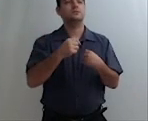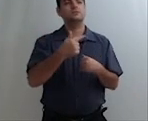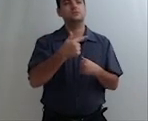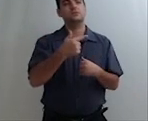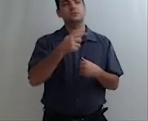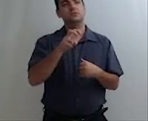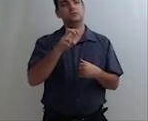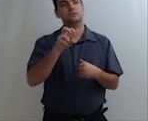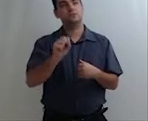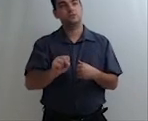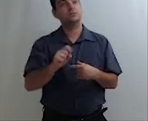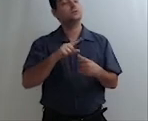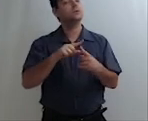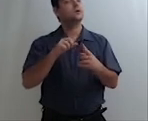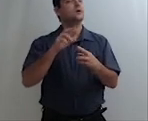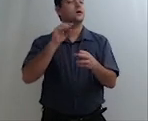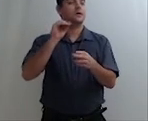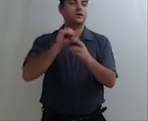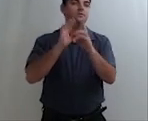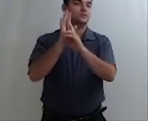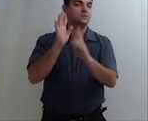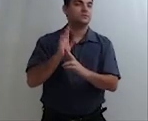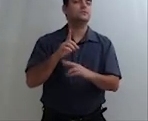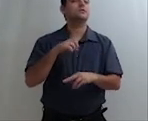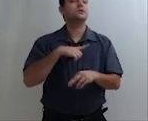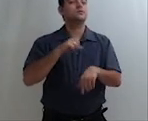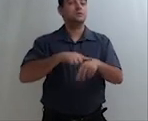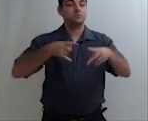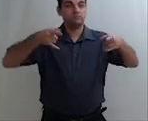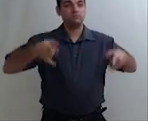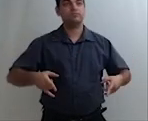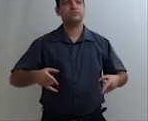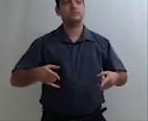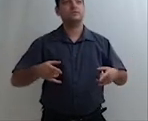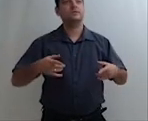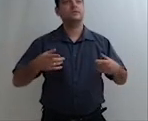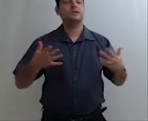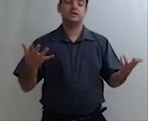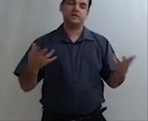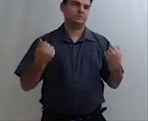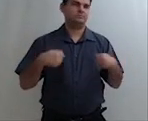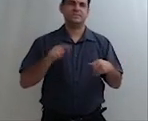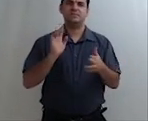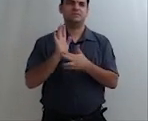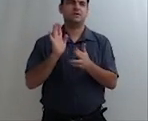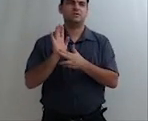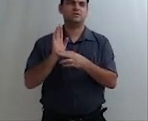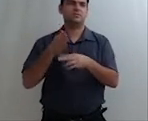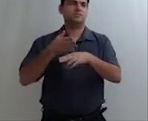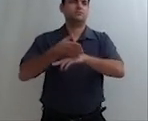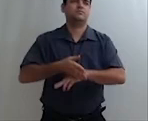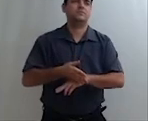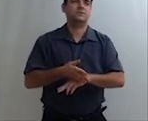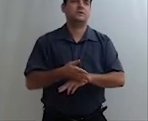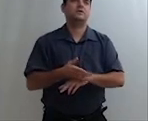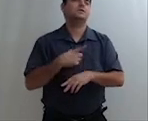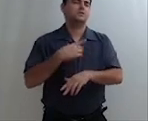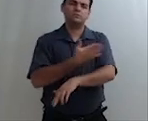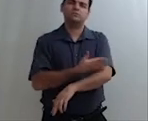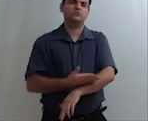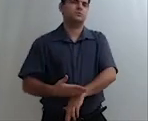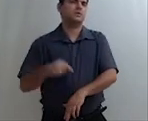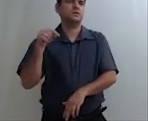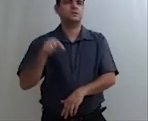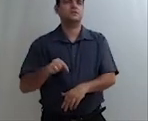agrave regimental matéria penal que será feito apresentada em mesa dispensando assim prévia inclusão em Pauta a disposição está em harmonia com a